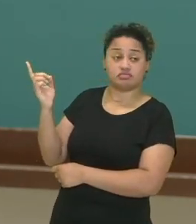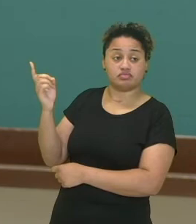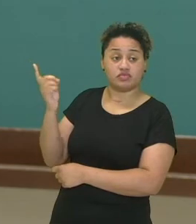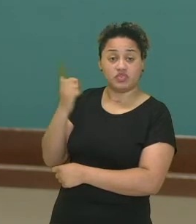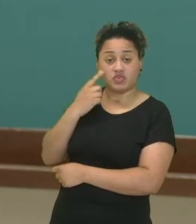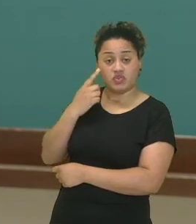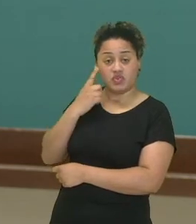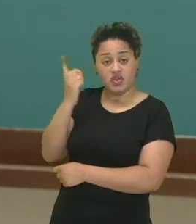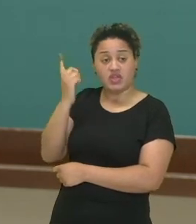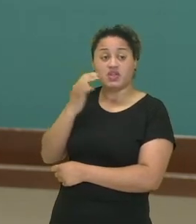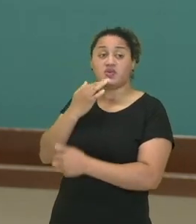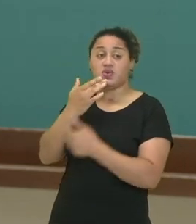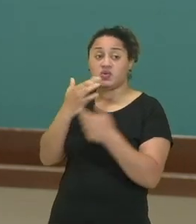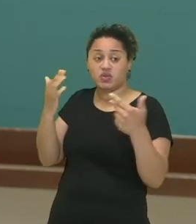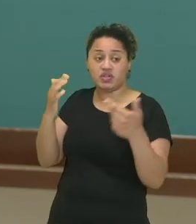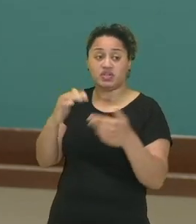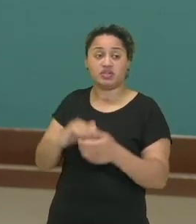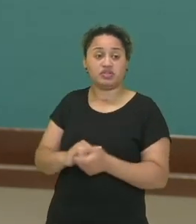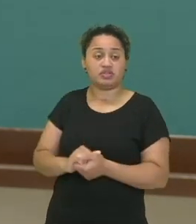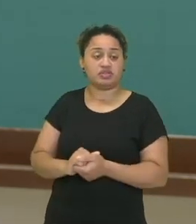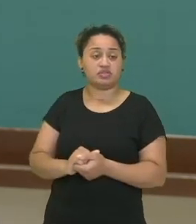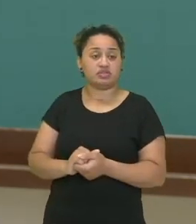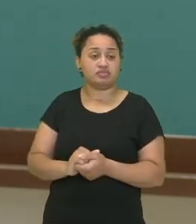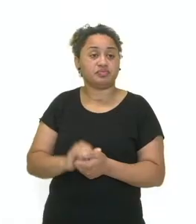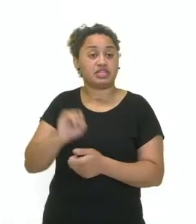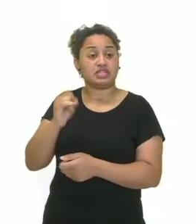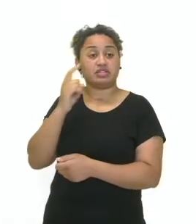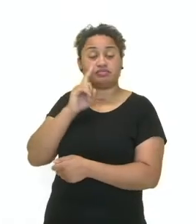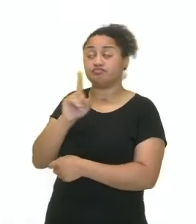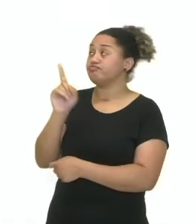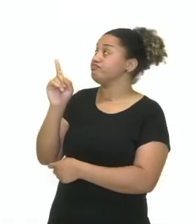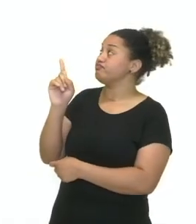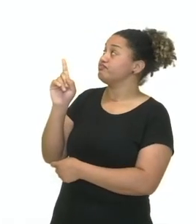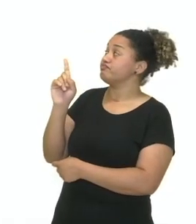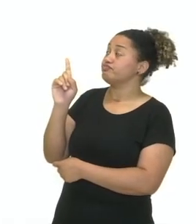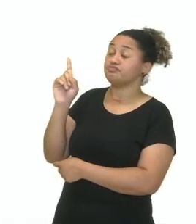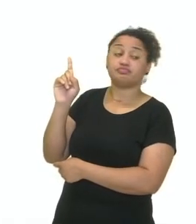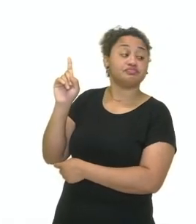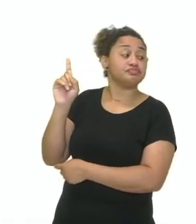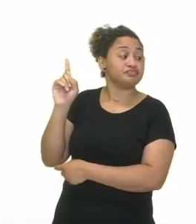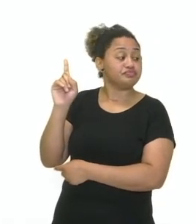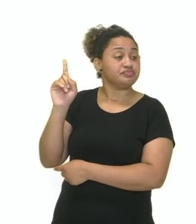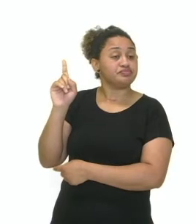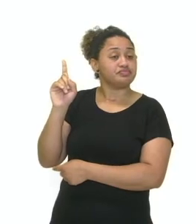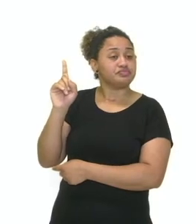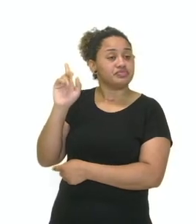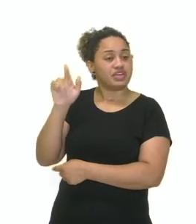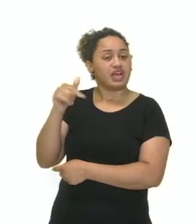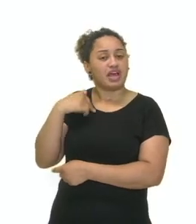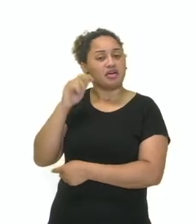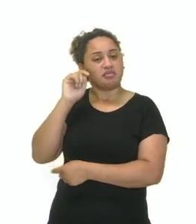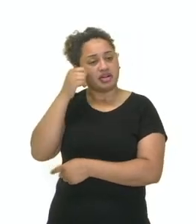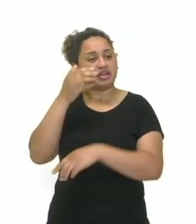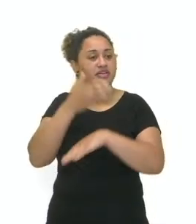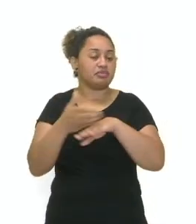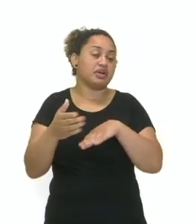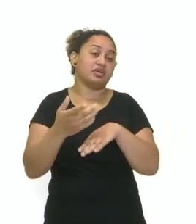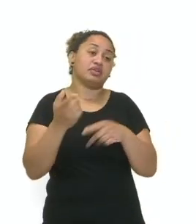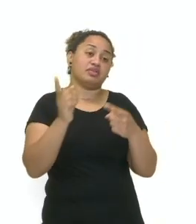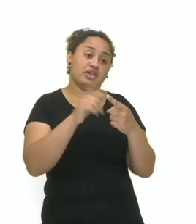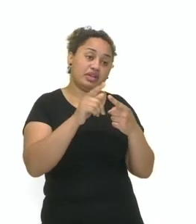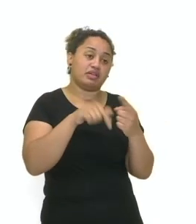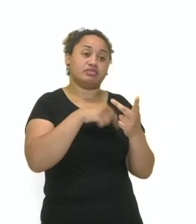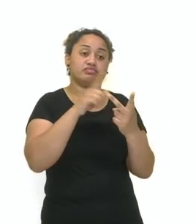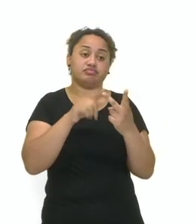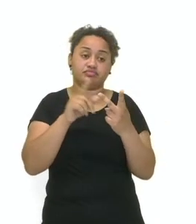obras coloridas, né? Se fosse assim, ó, né? A xilogravura, que daí é preto e branco, tá? Aqui,